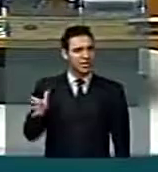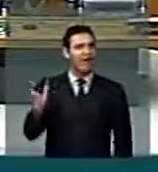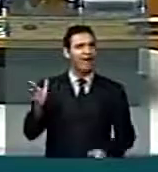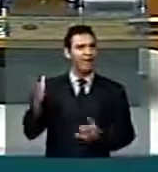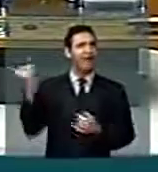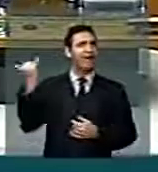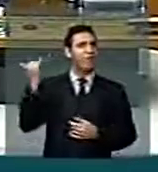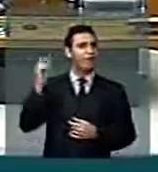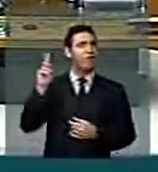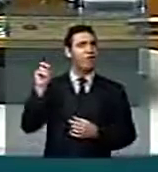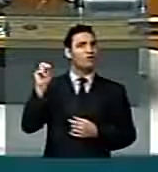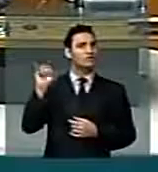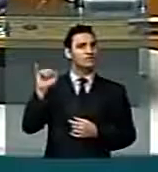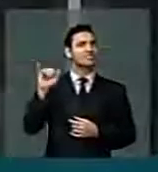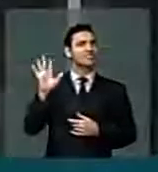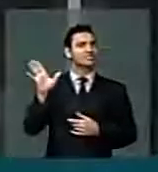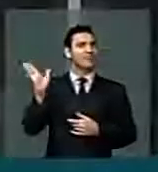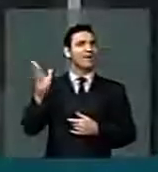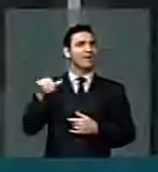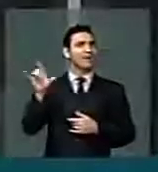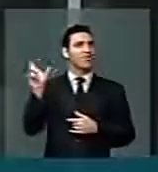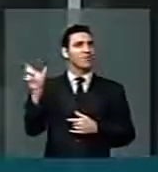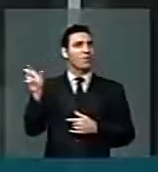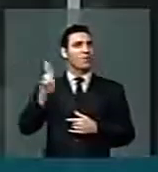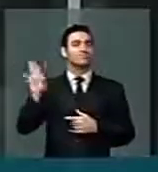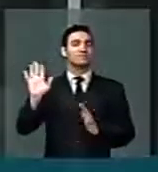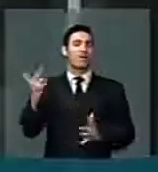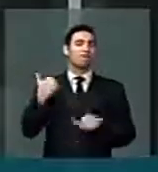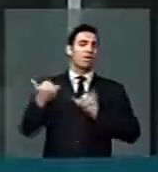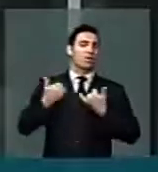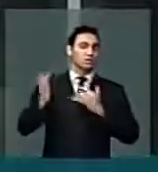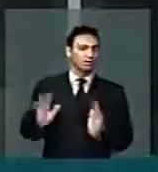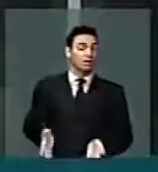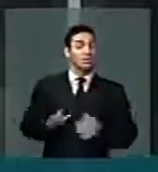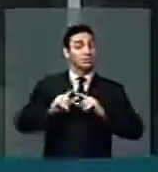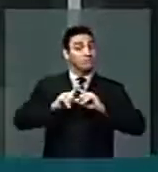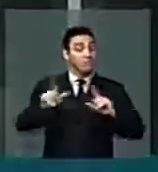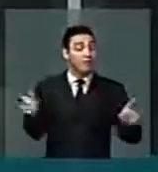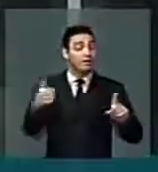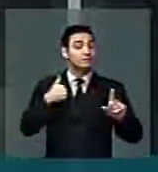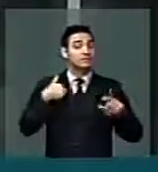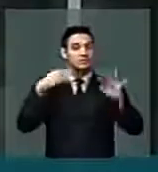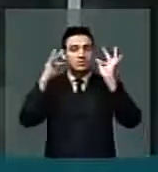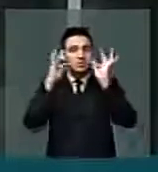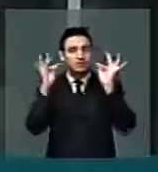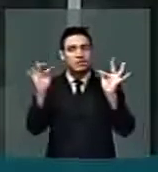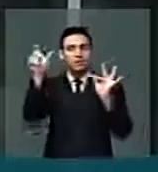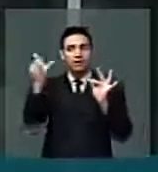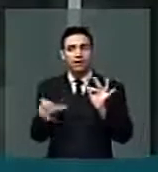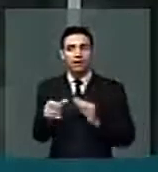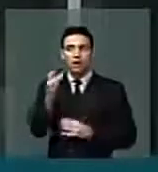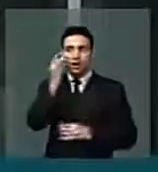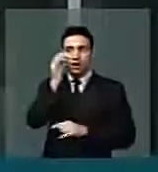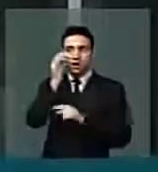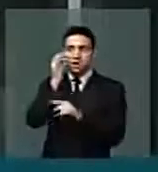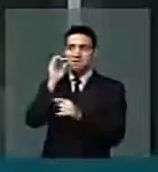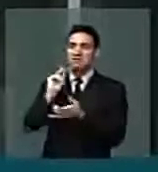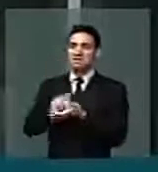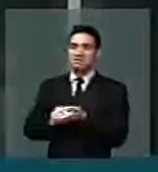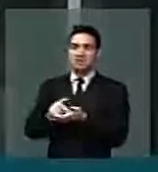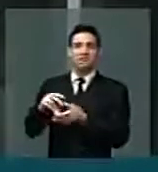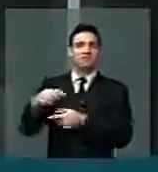lá no Estado, mas esses 2 anos eu testemunhei a sua dedicação e o seu